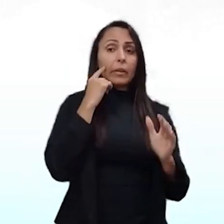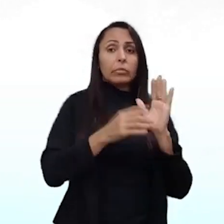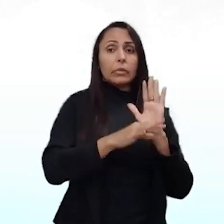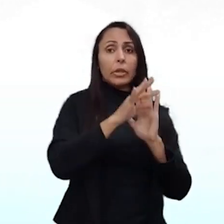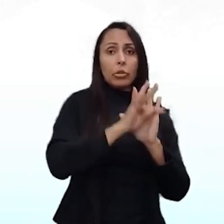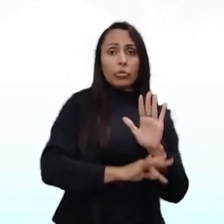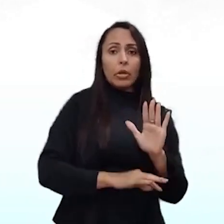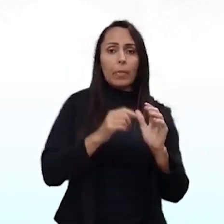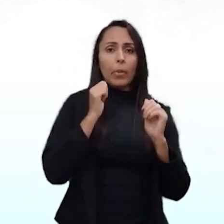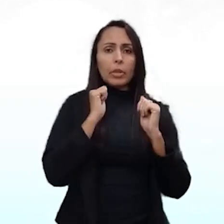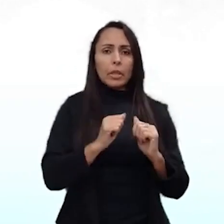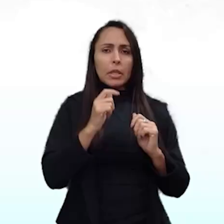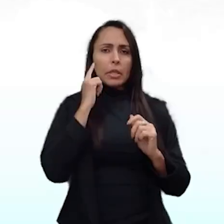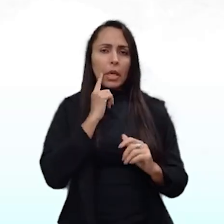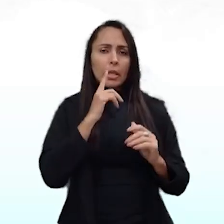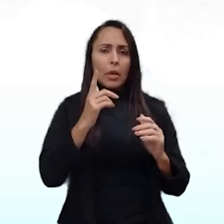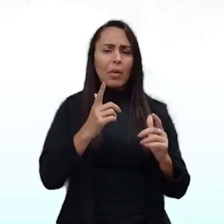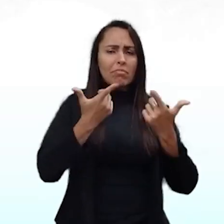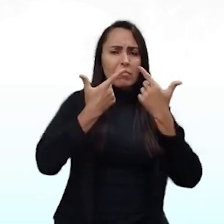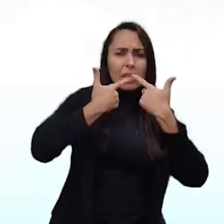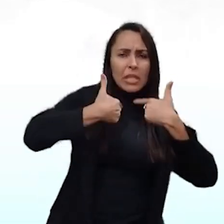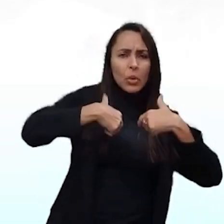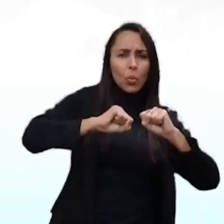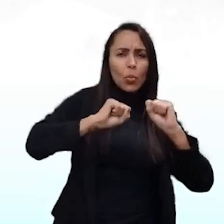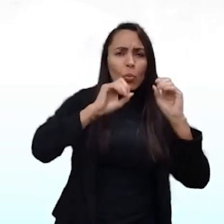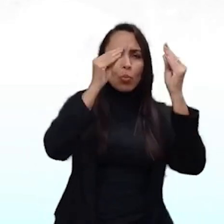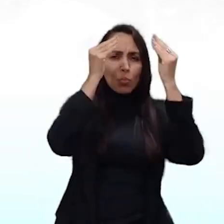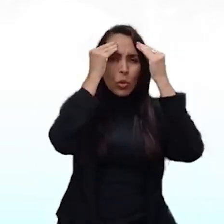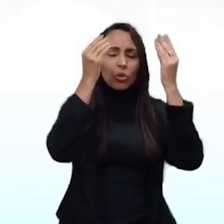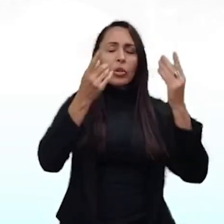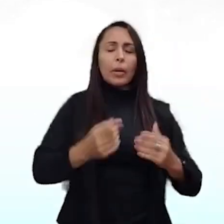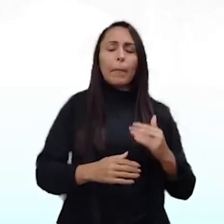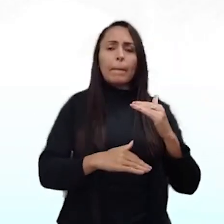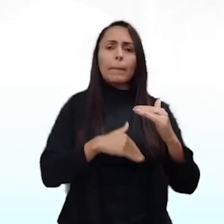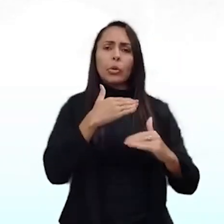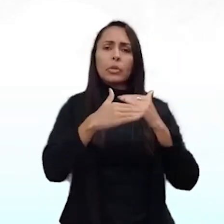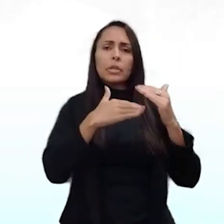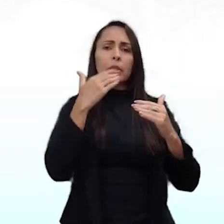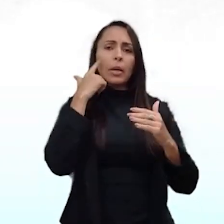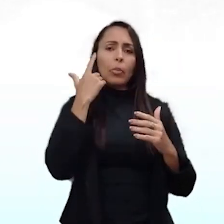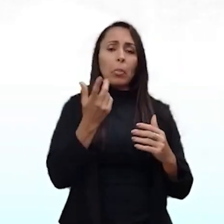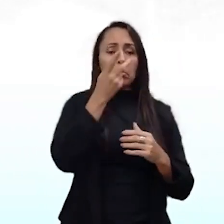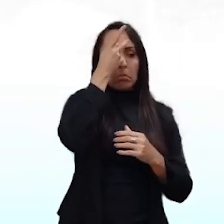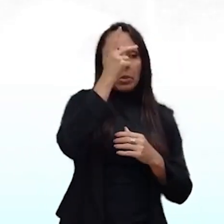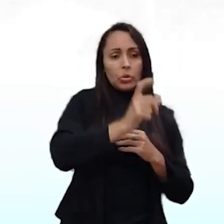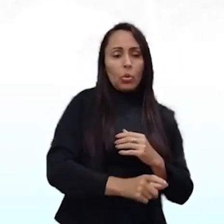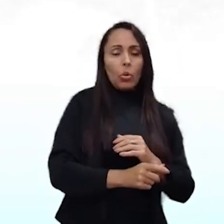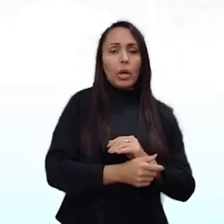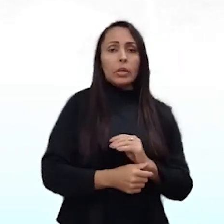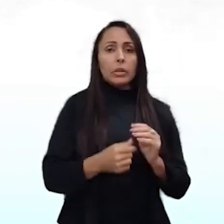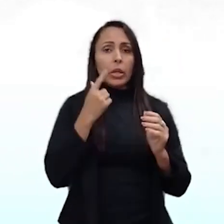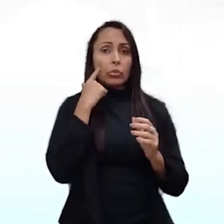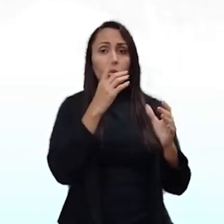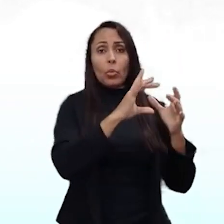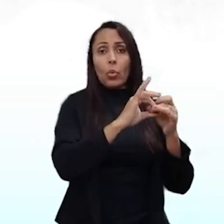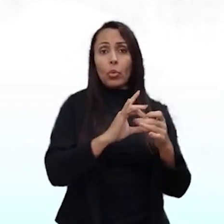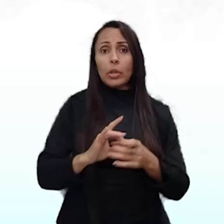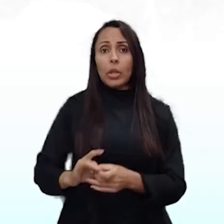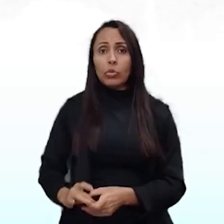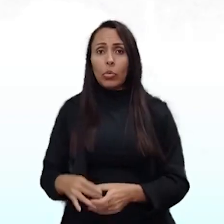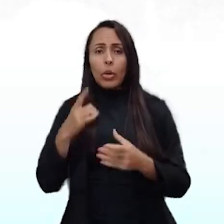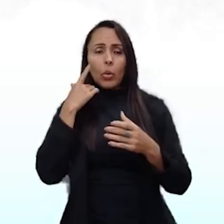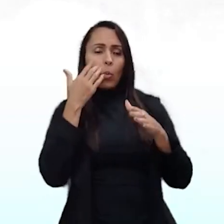dizer que o texto é uma manifestação linguística produzida por alguém dentro de um contexto e com